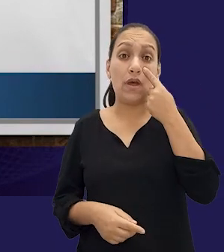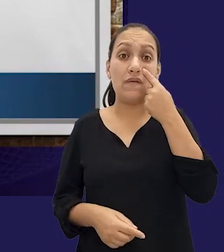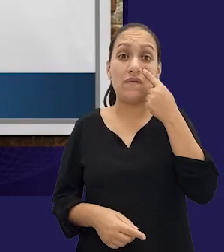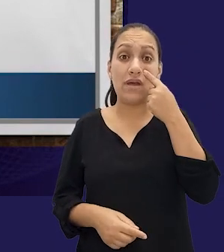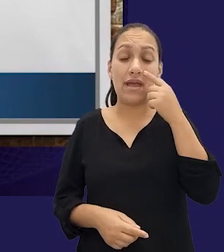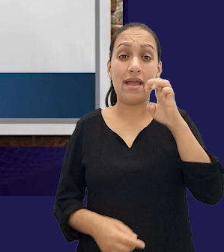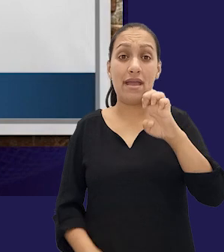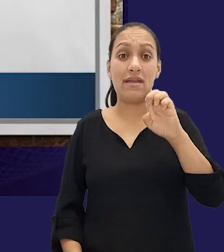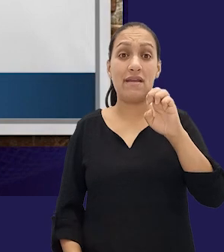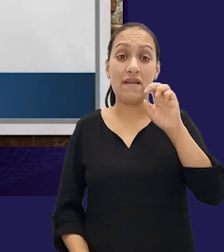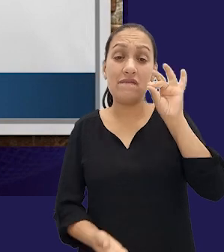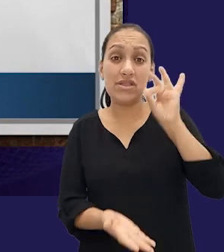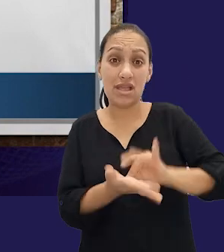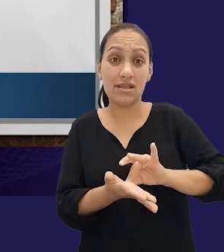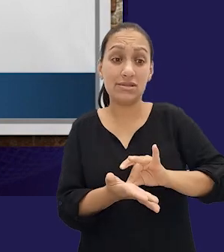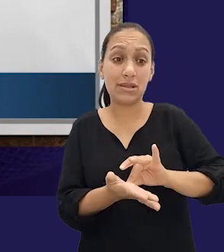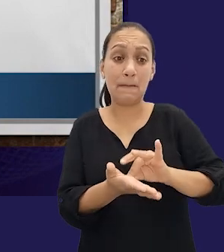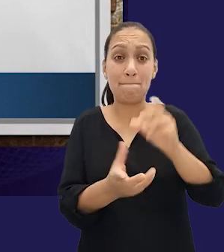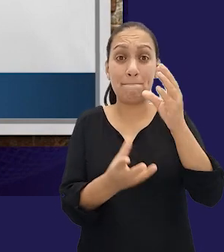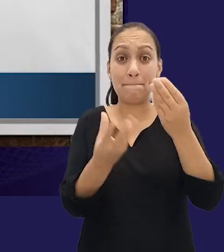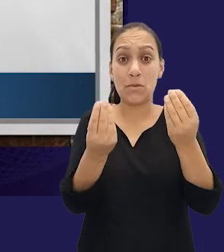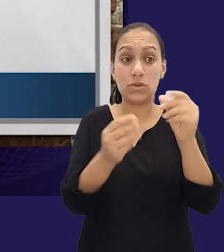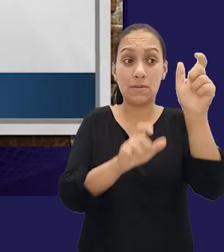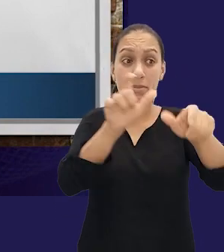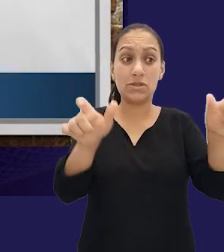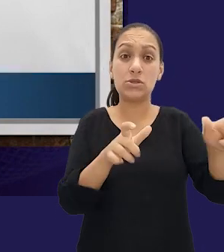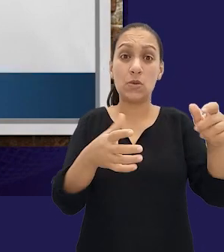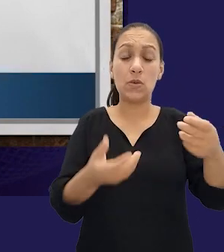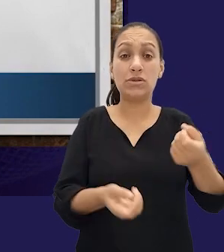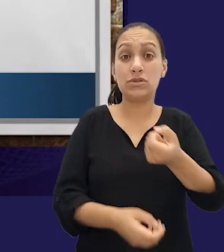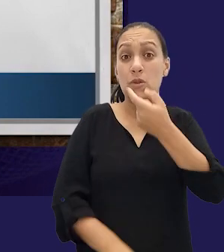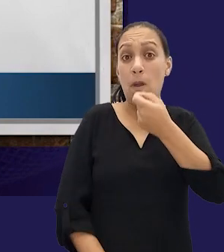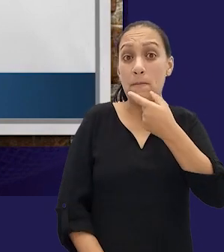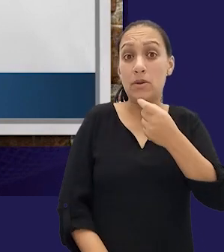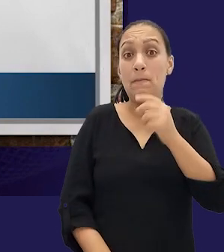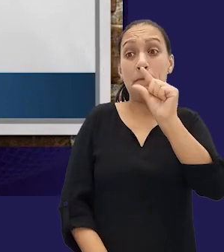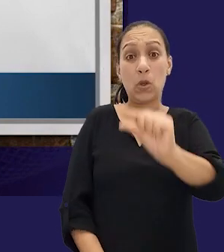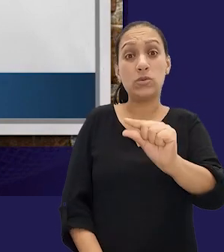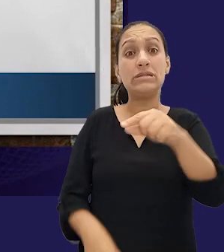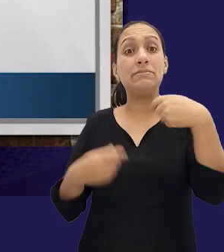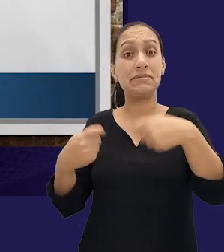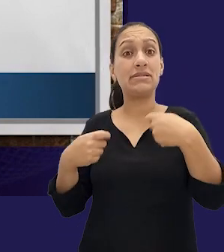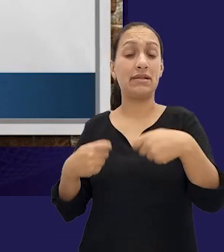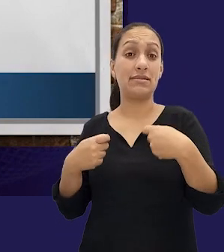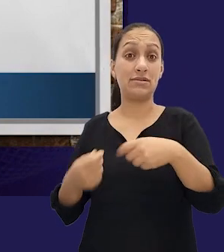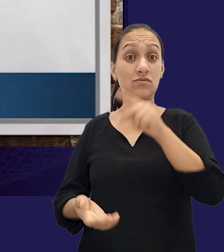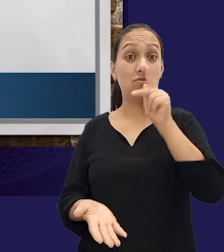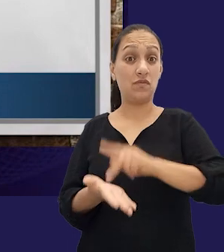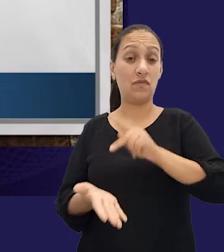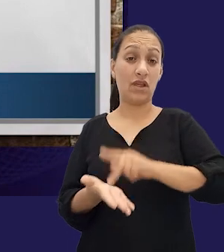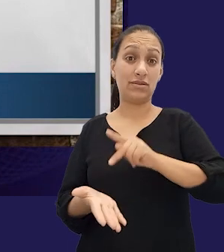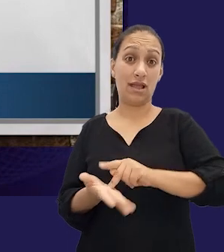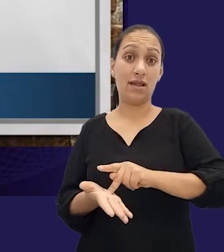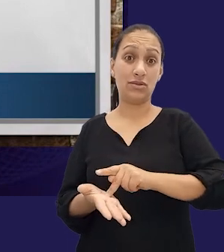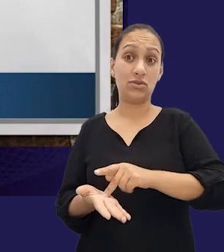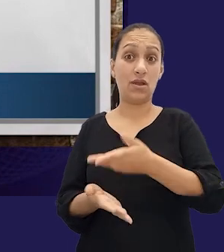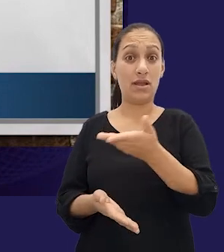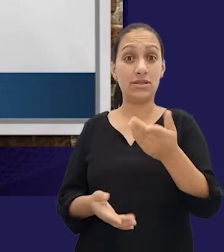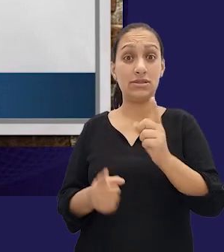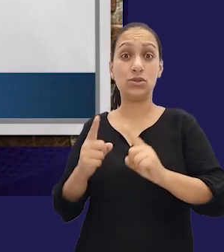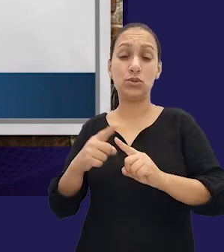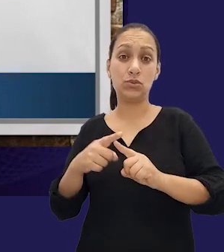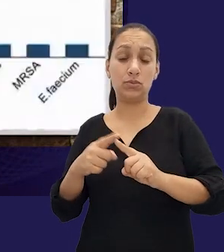que muitos pacientes recebem e muito poucos precisariam receber, de fato, esse